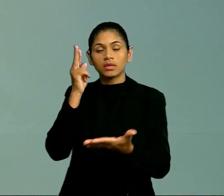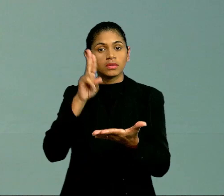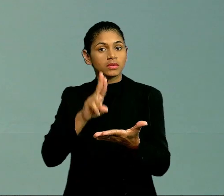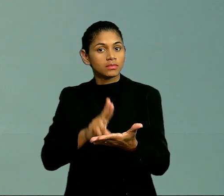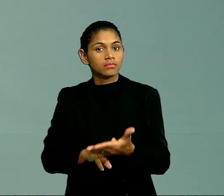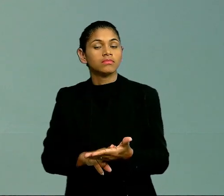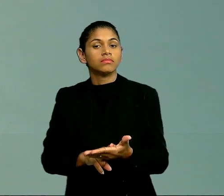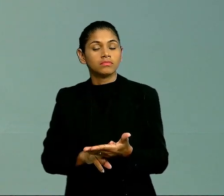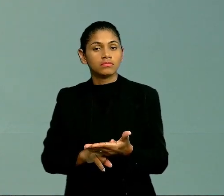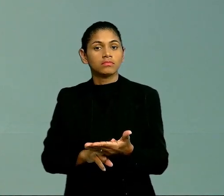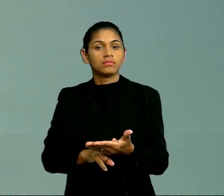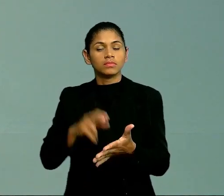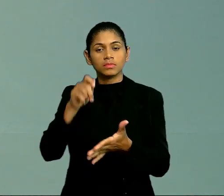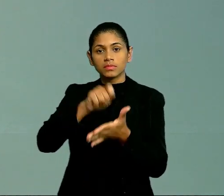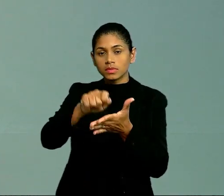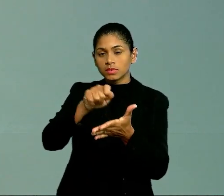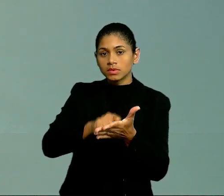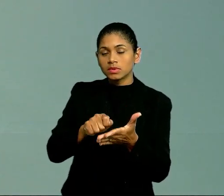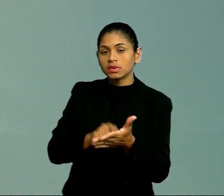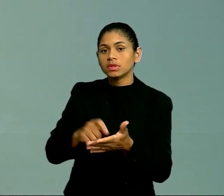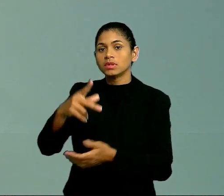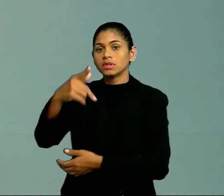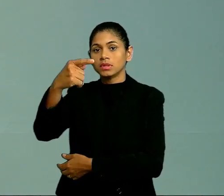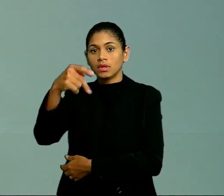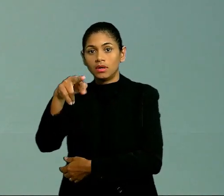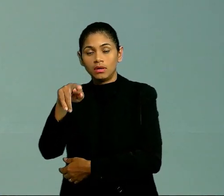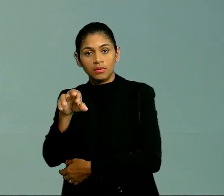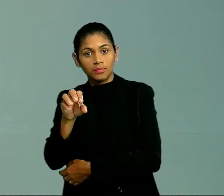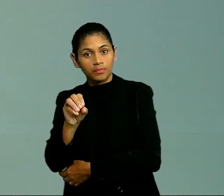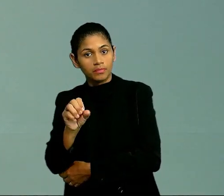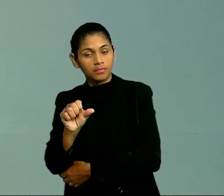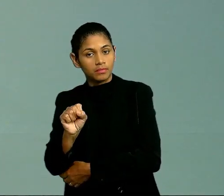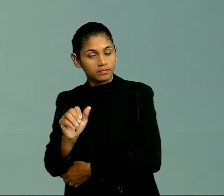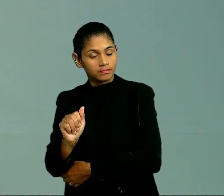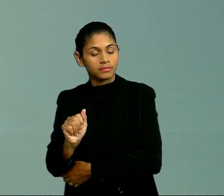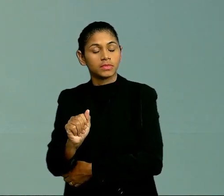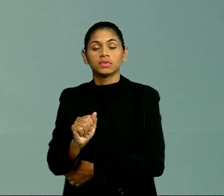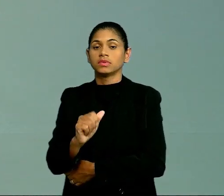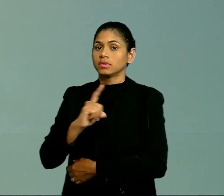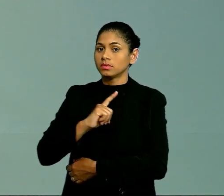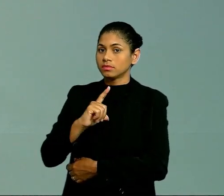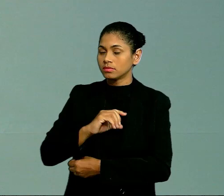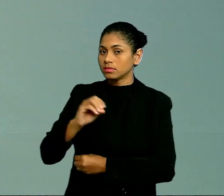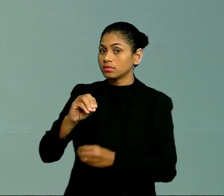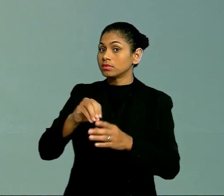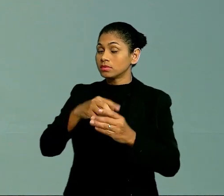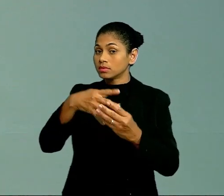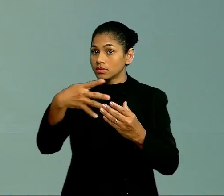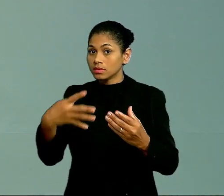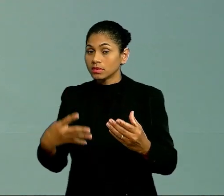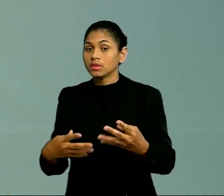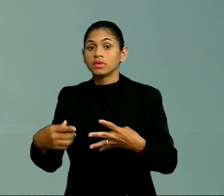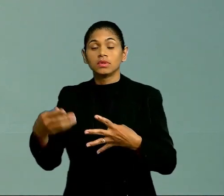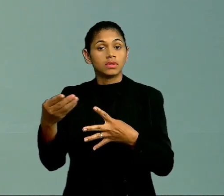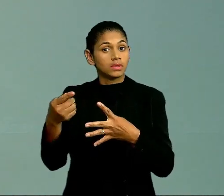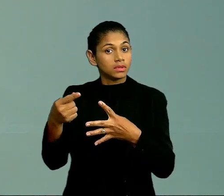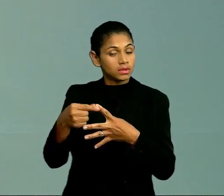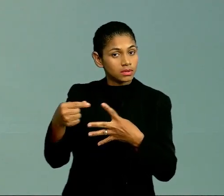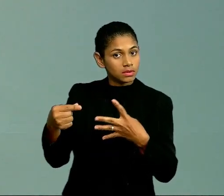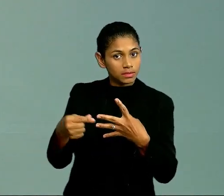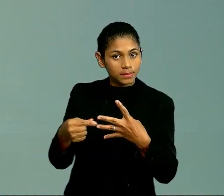escrita em prosa, e aqui a gente tem a característica em verso. Tem alguns resquícios ali